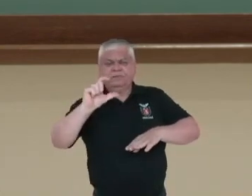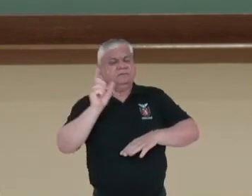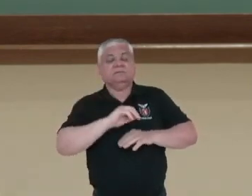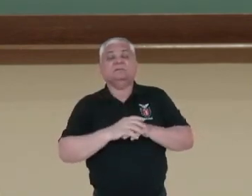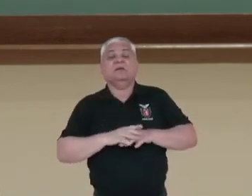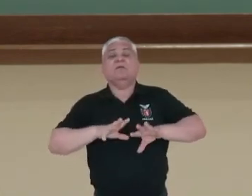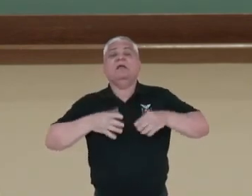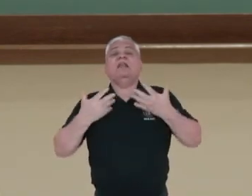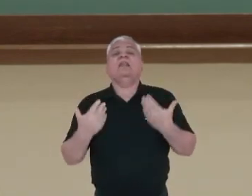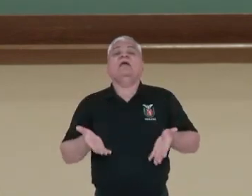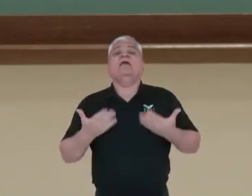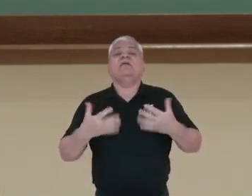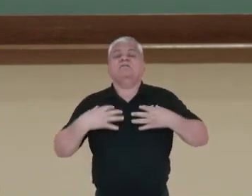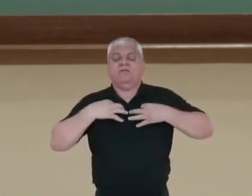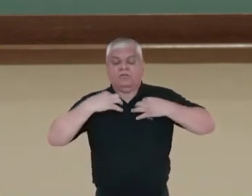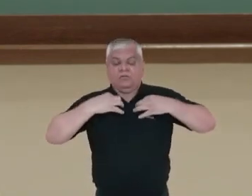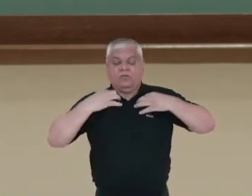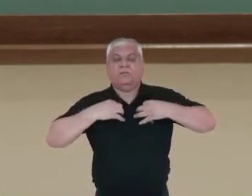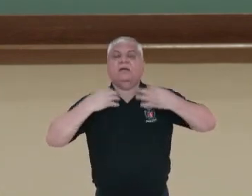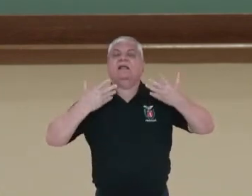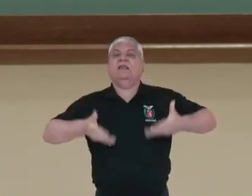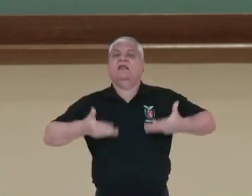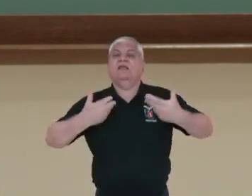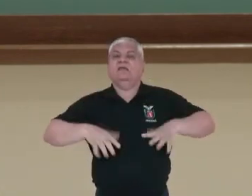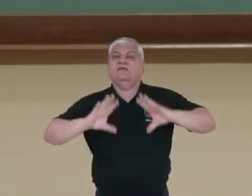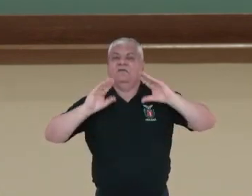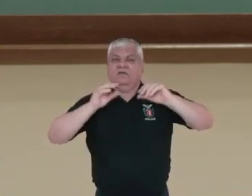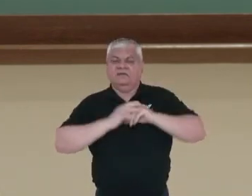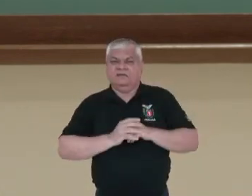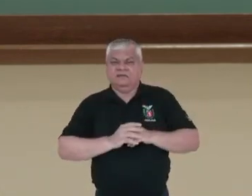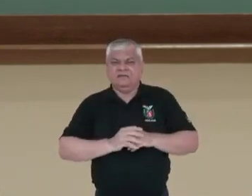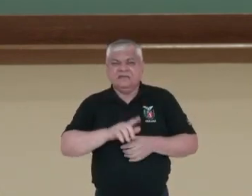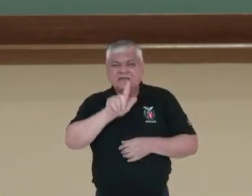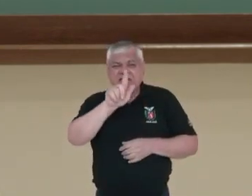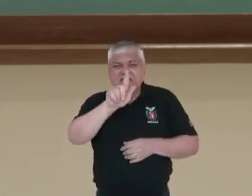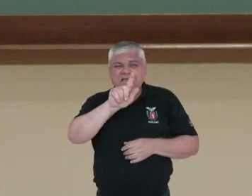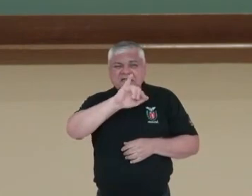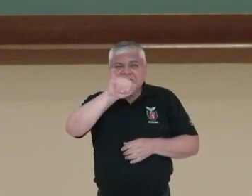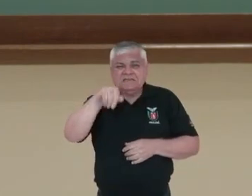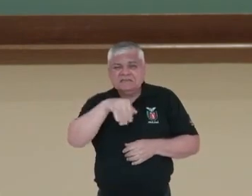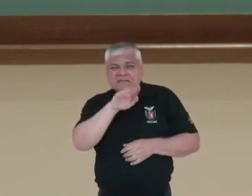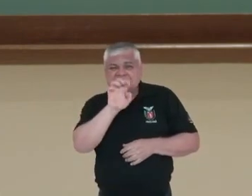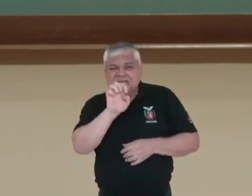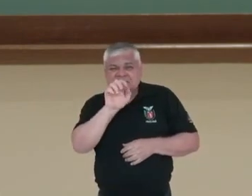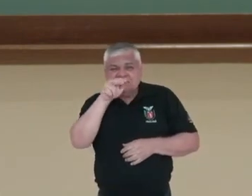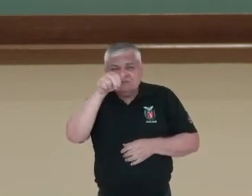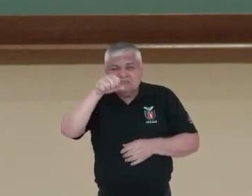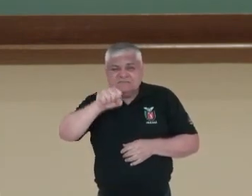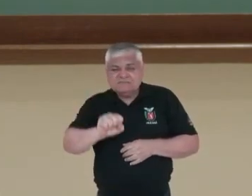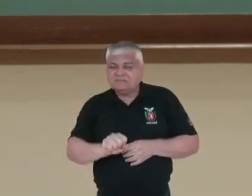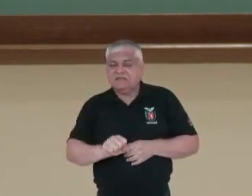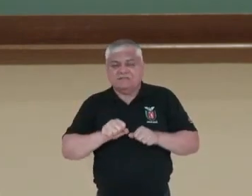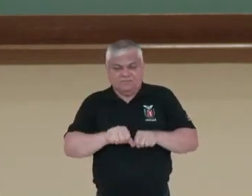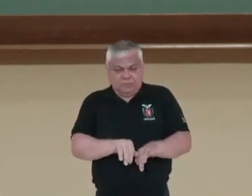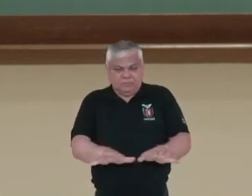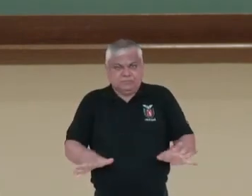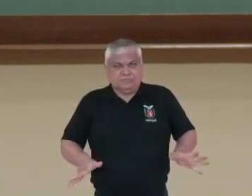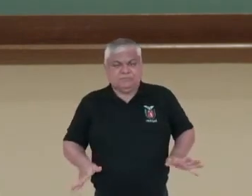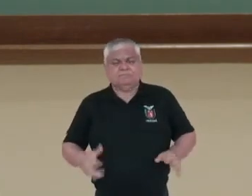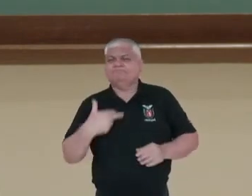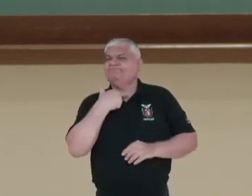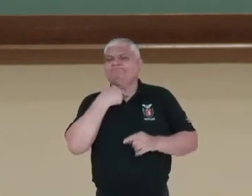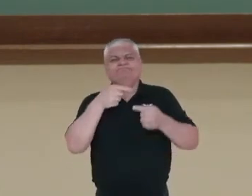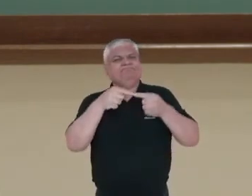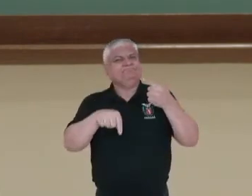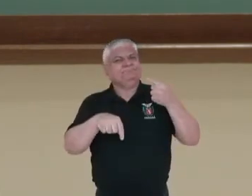ser tênis e roupas confortáveis pode ir de calça jeans não pode ir de vestido né bicho de festa não essas coisas não pode